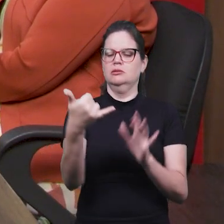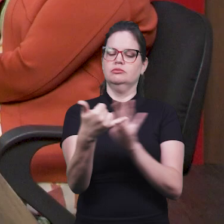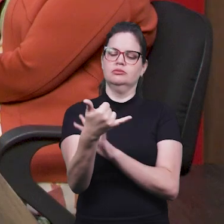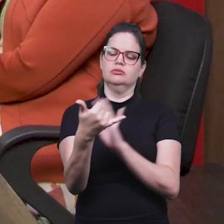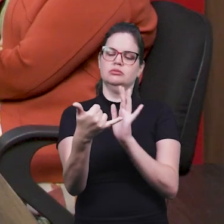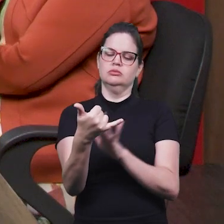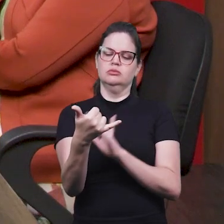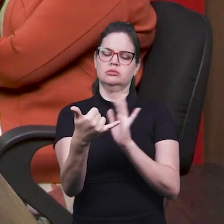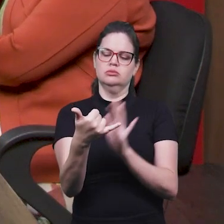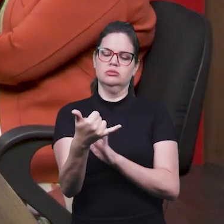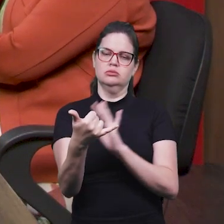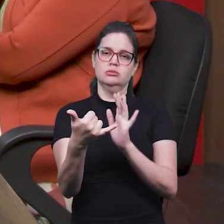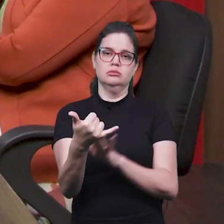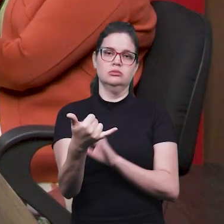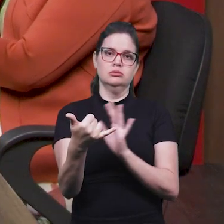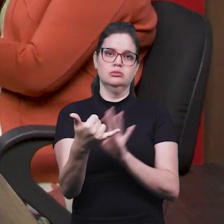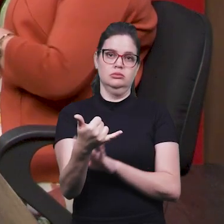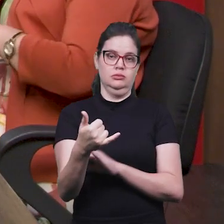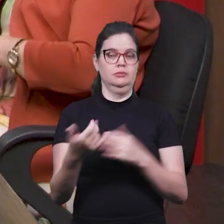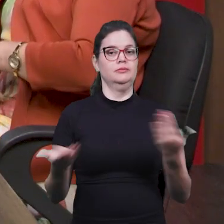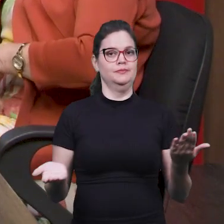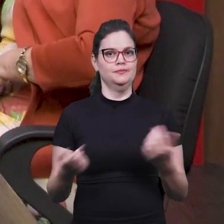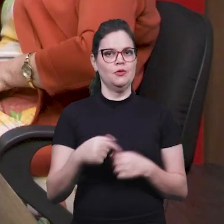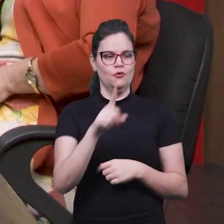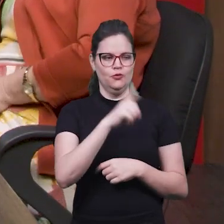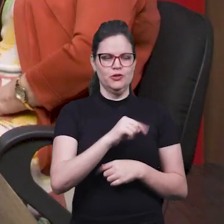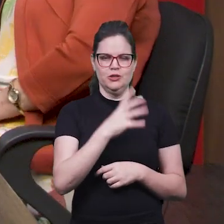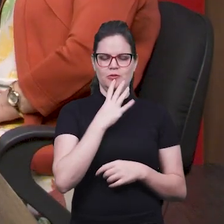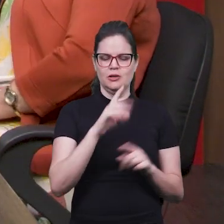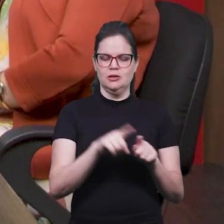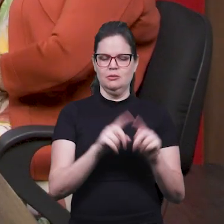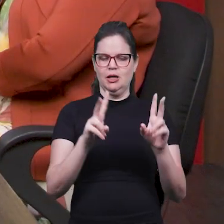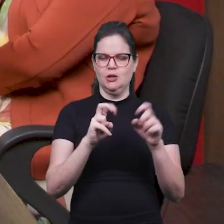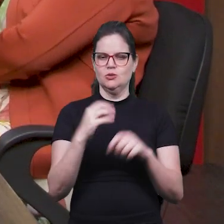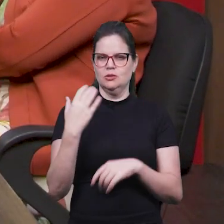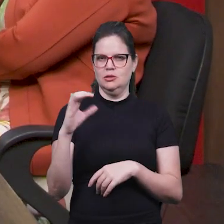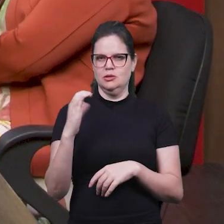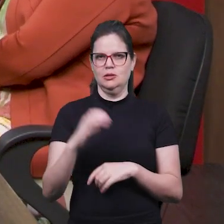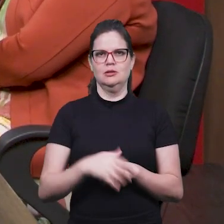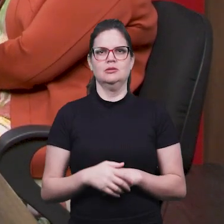Aí vamos entrar para o lado da ciência, que vocês também conhecem, né? Vocês estão falando